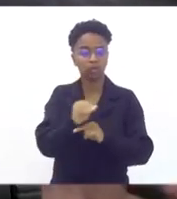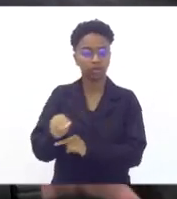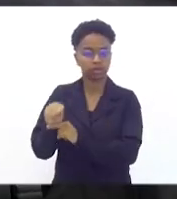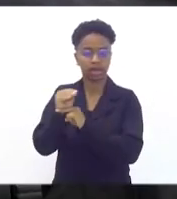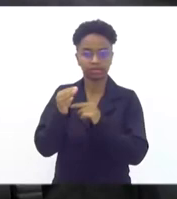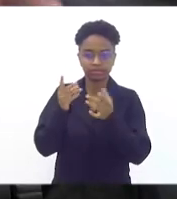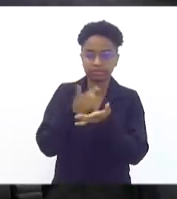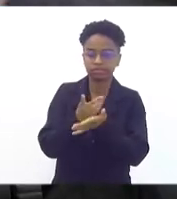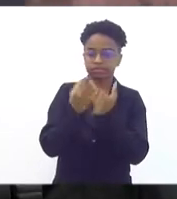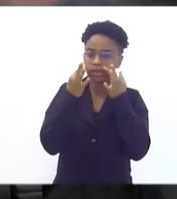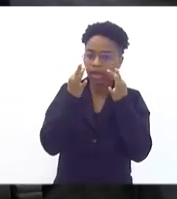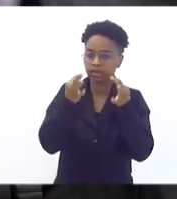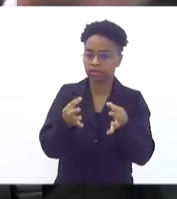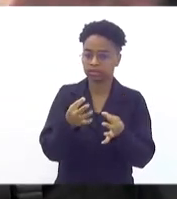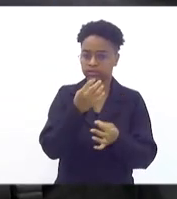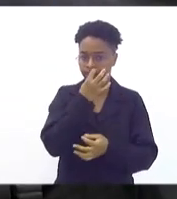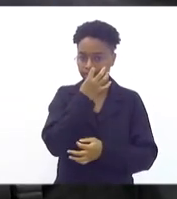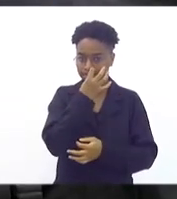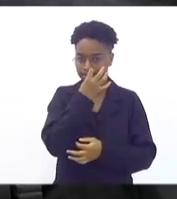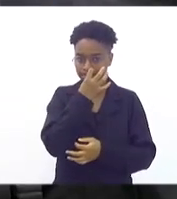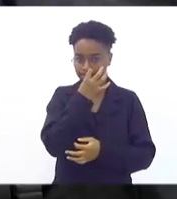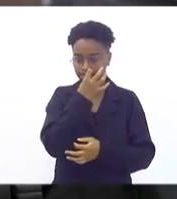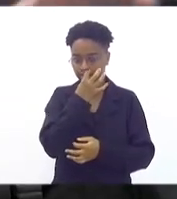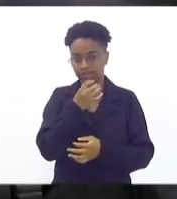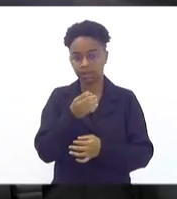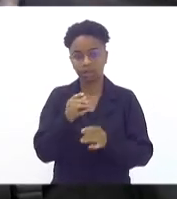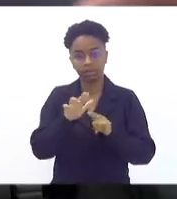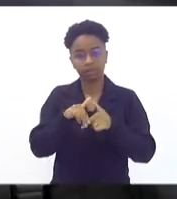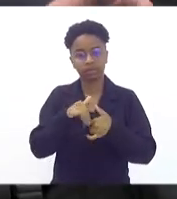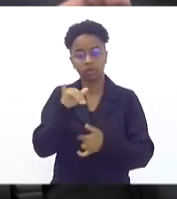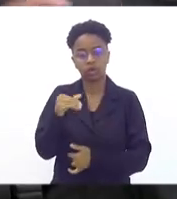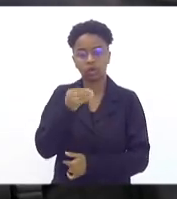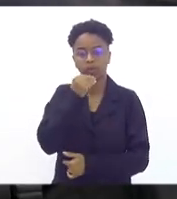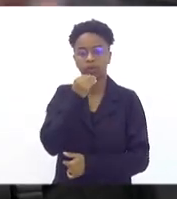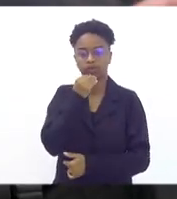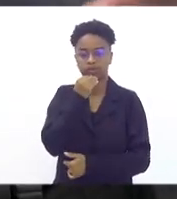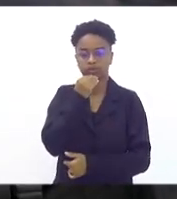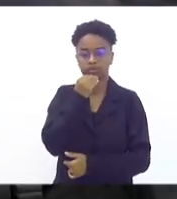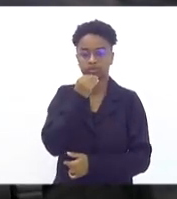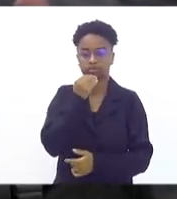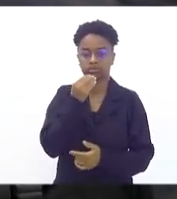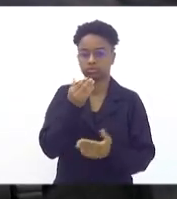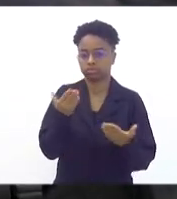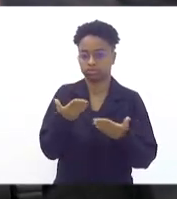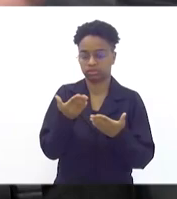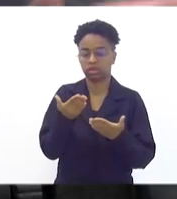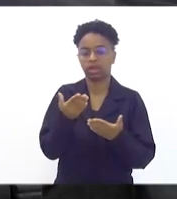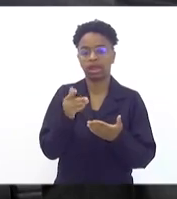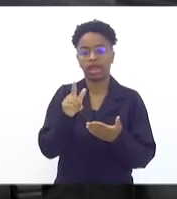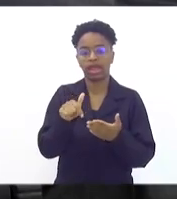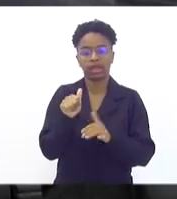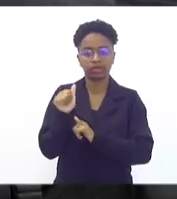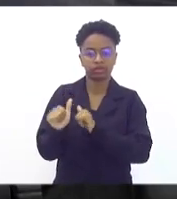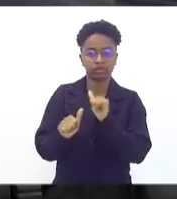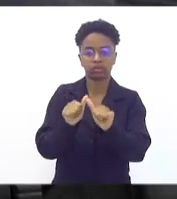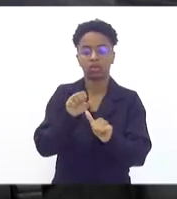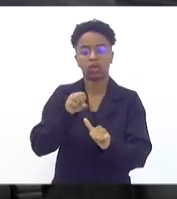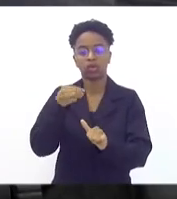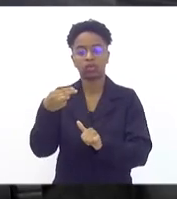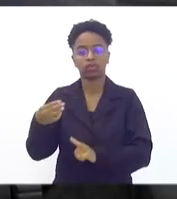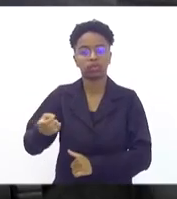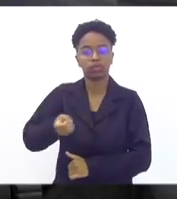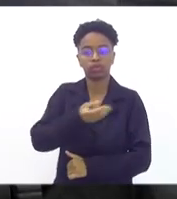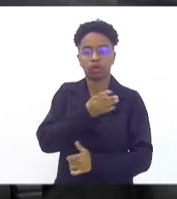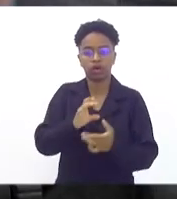atentamente para essa oportunidade essa janela de oportunidade que é a renovação ou a nova licitação